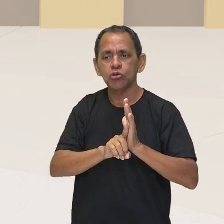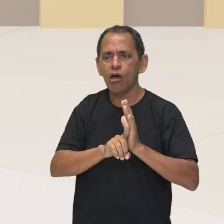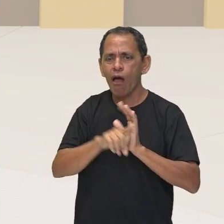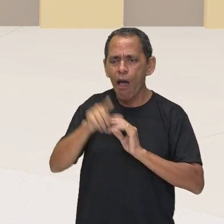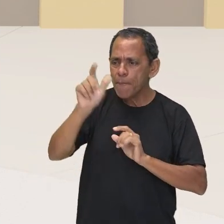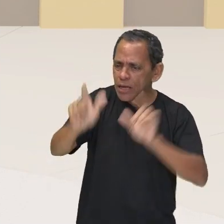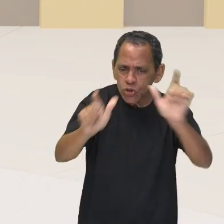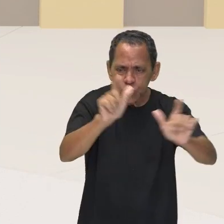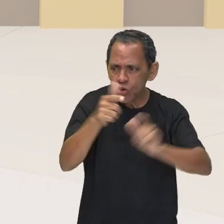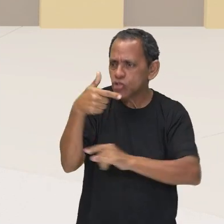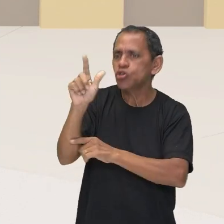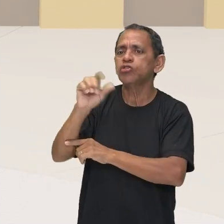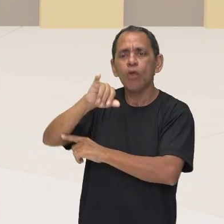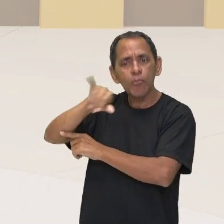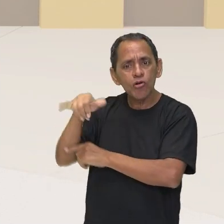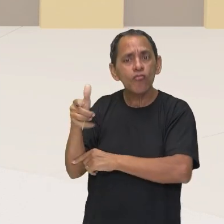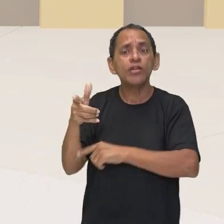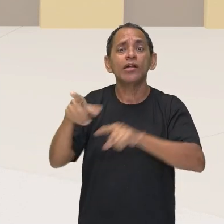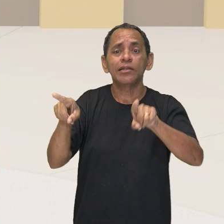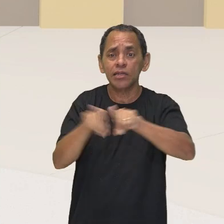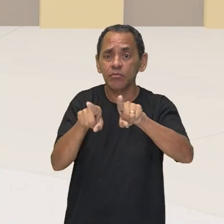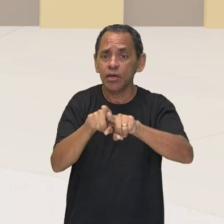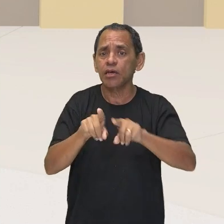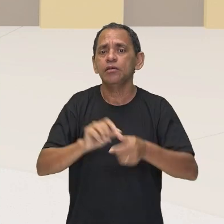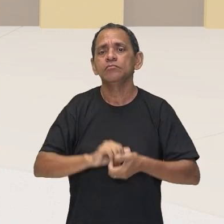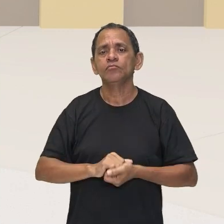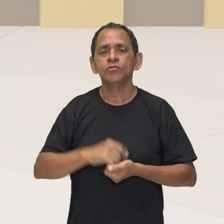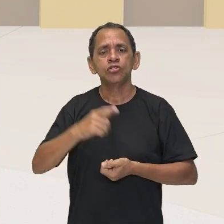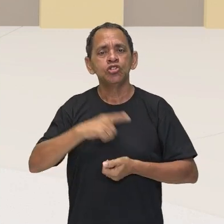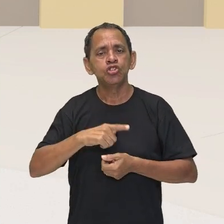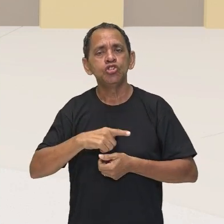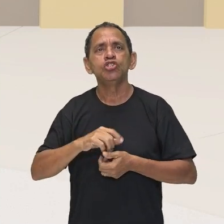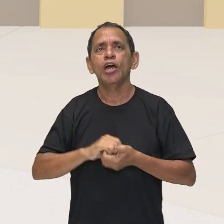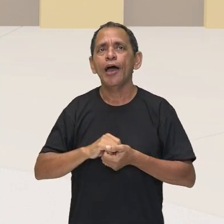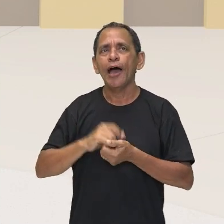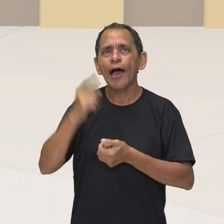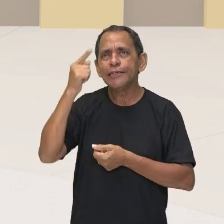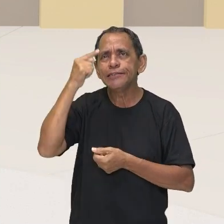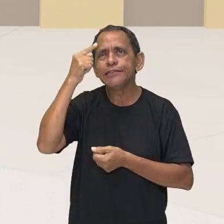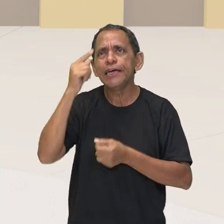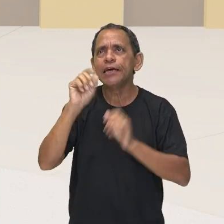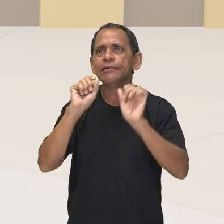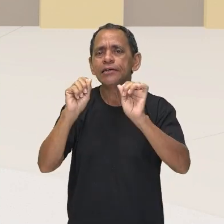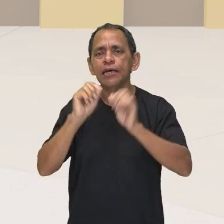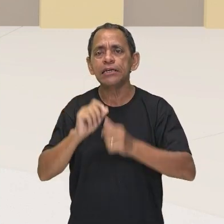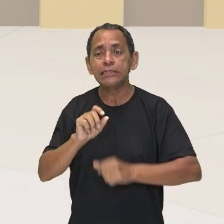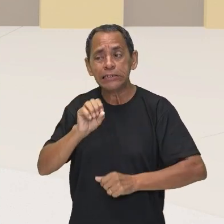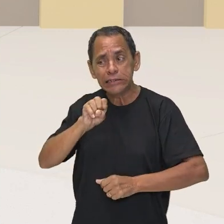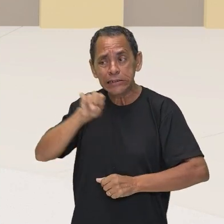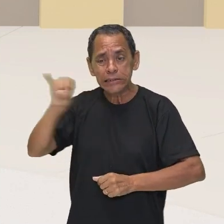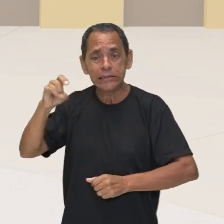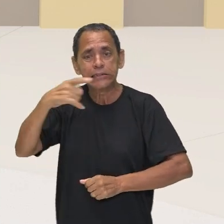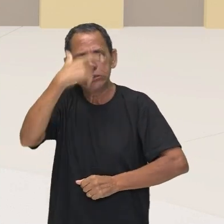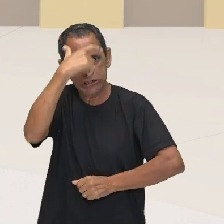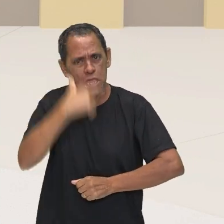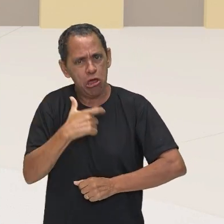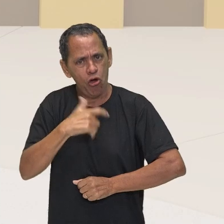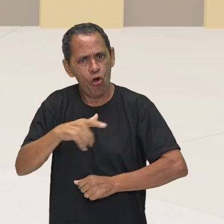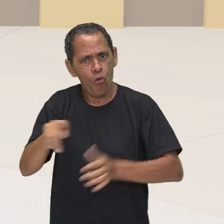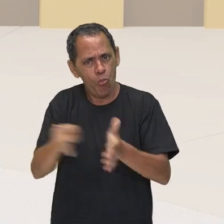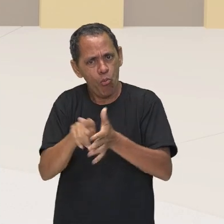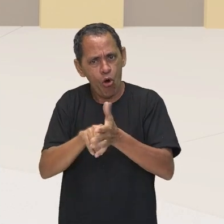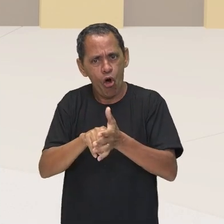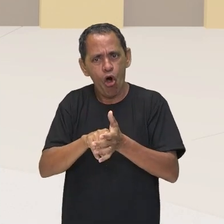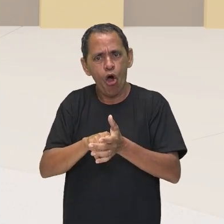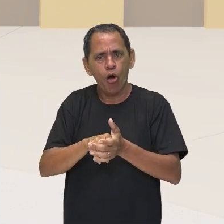acesso. Então, Nelson Mandela tinha a filosofia de que se eu consigo coisas boas,